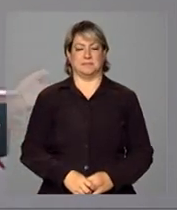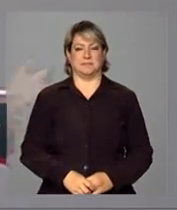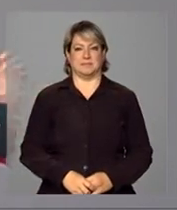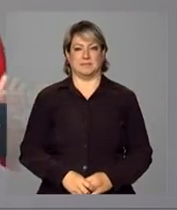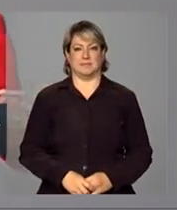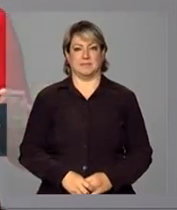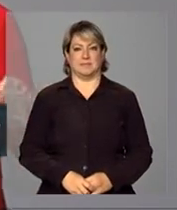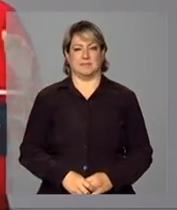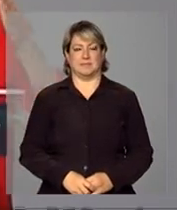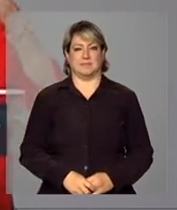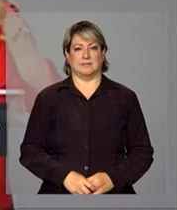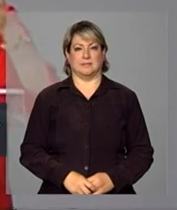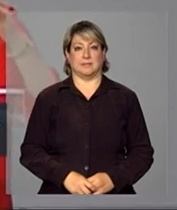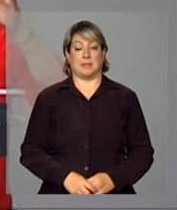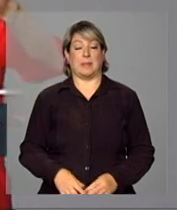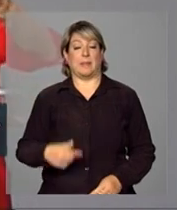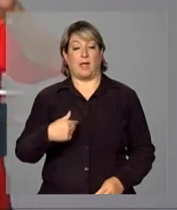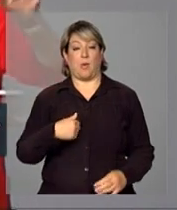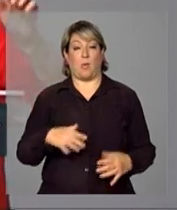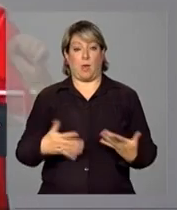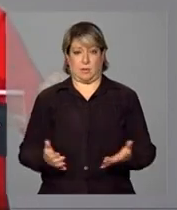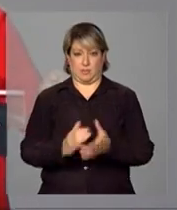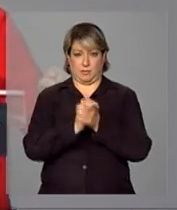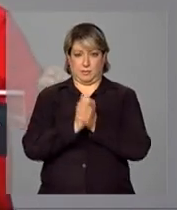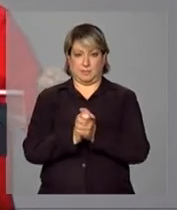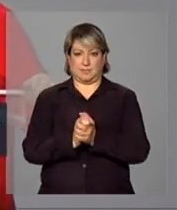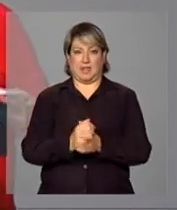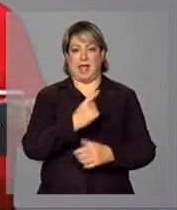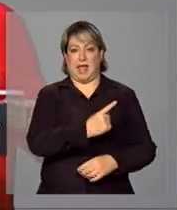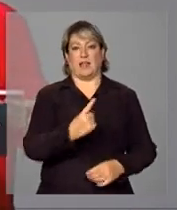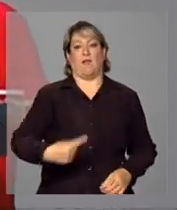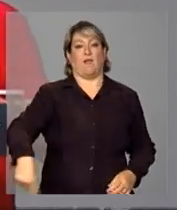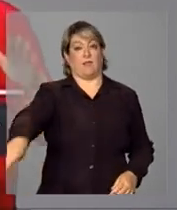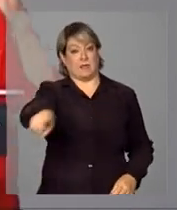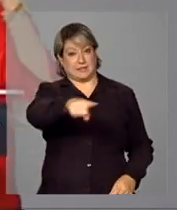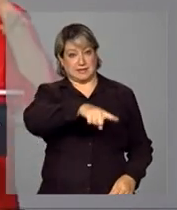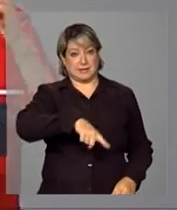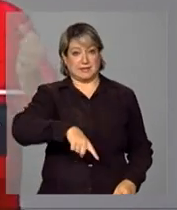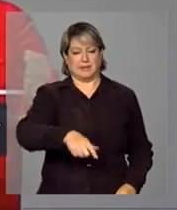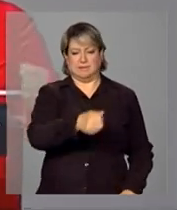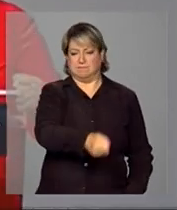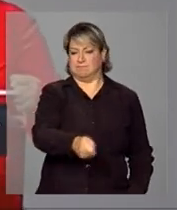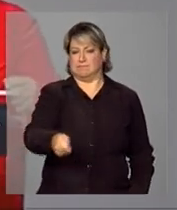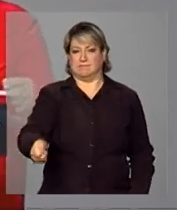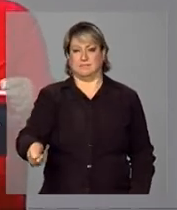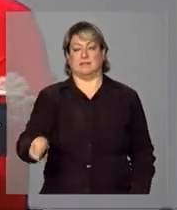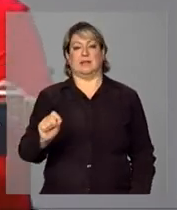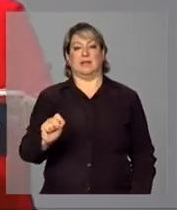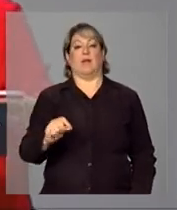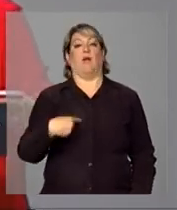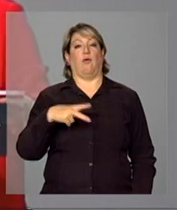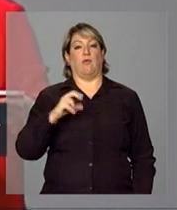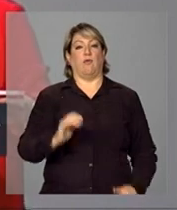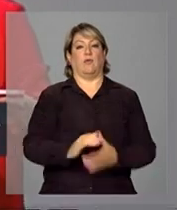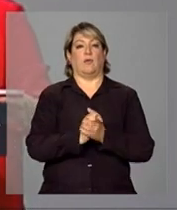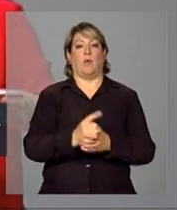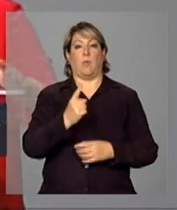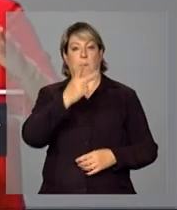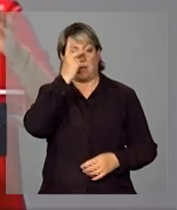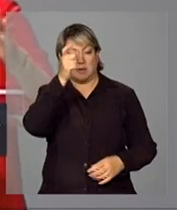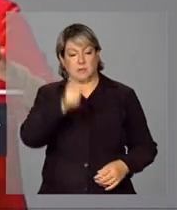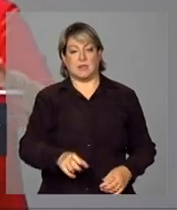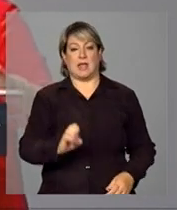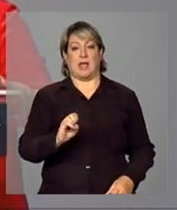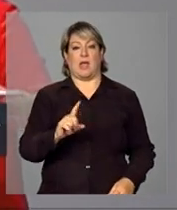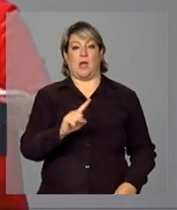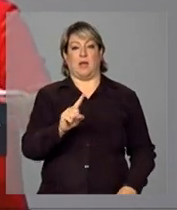Eu, ao cumprimentar cada um de vocês, vou saudar uma pessoa, a Elza.